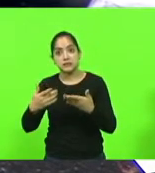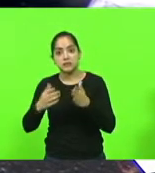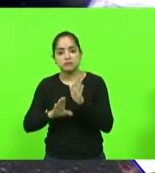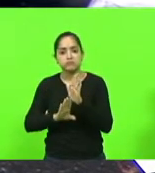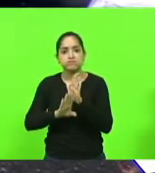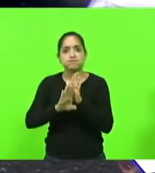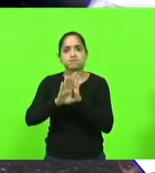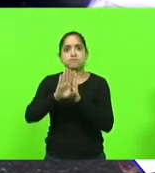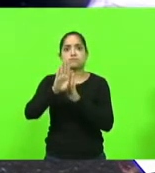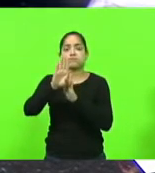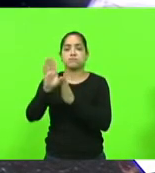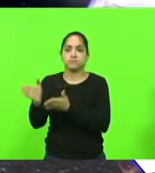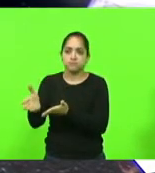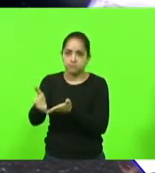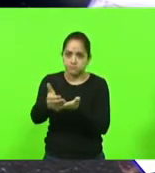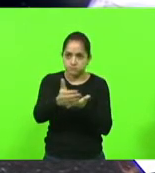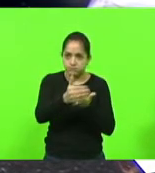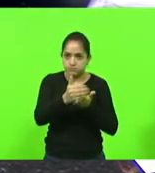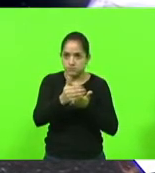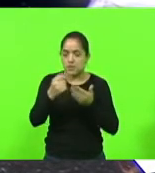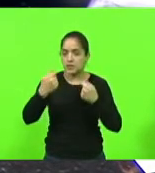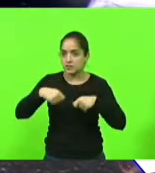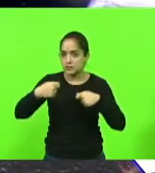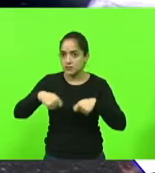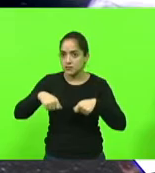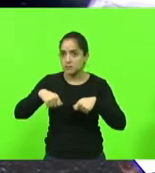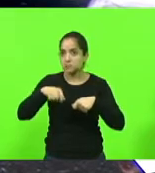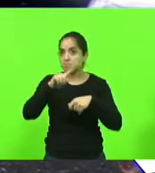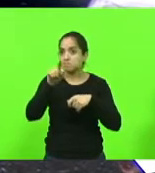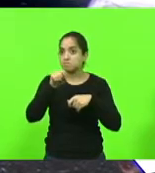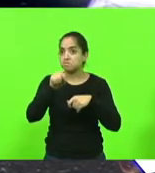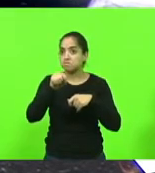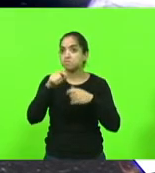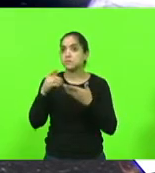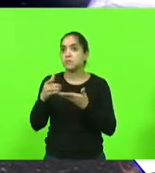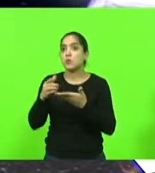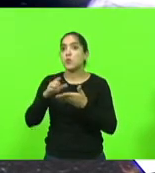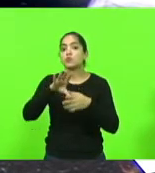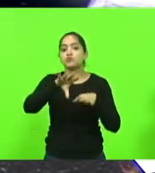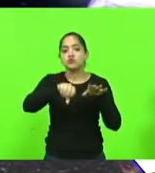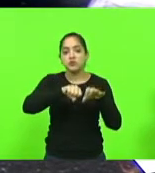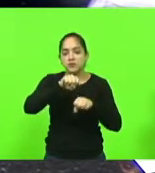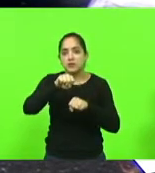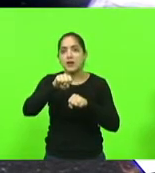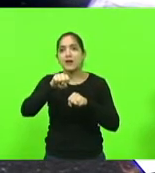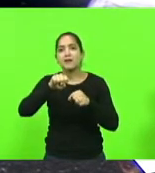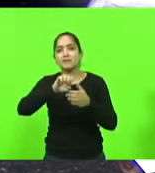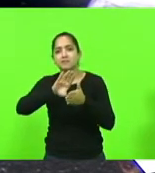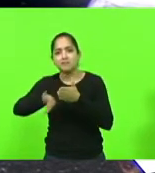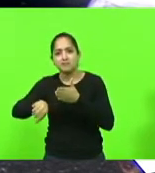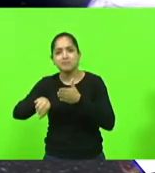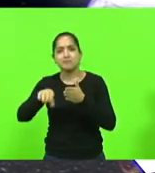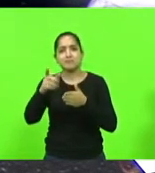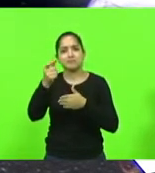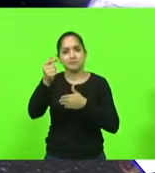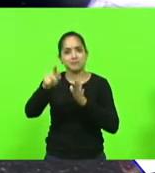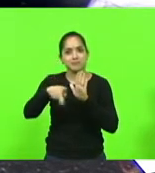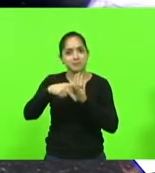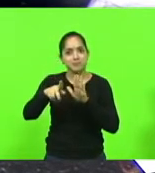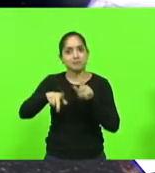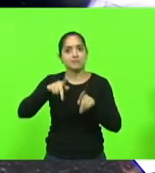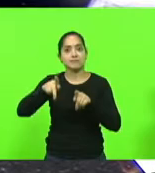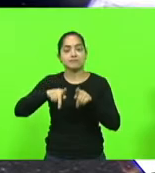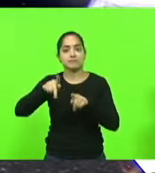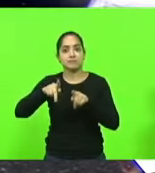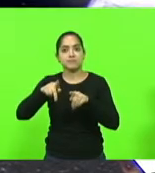recordes de arrecadação, precisamos cada vez mais tirar dinheiro do povo e dar para o governo? Será que